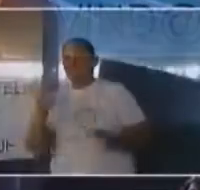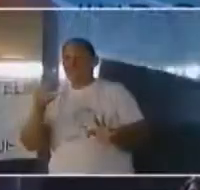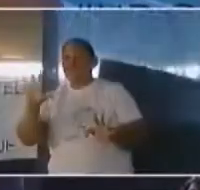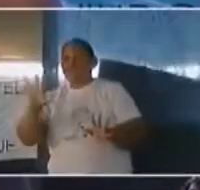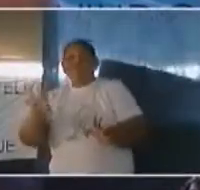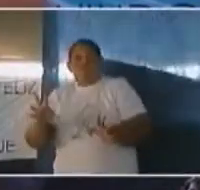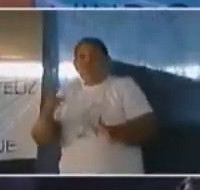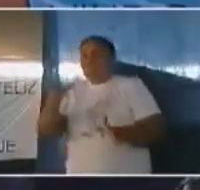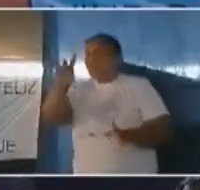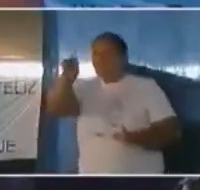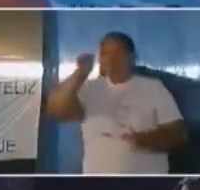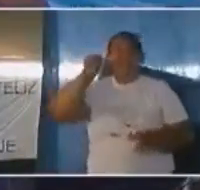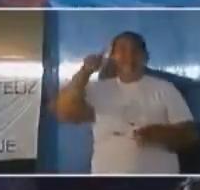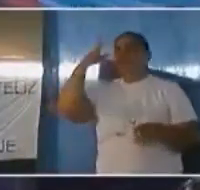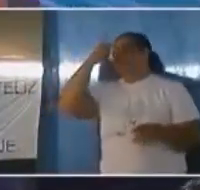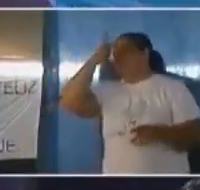esteve,